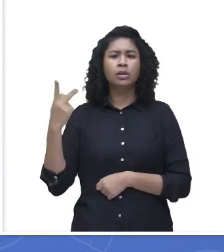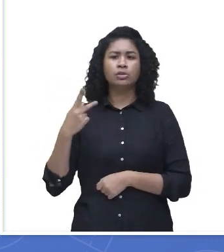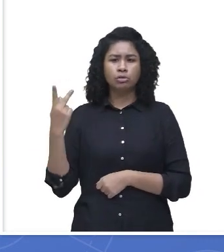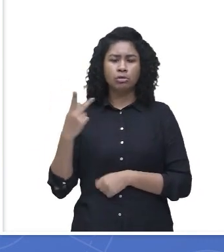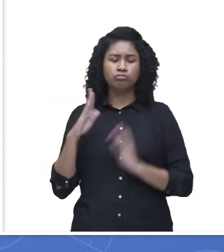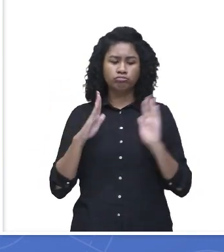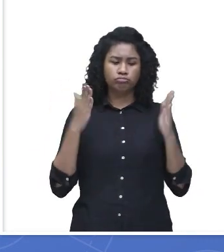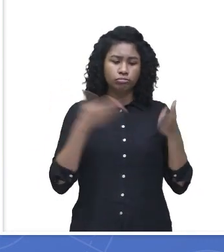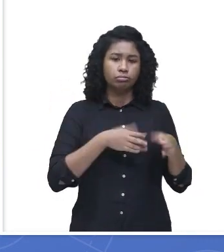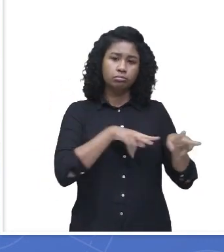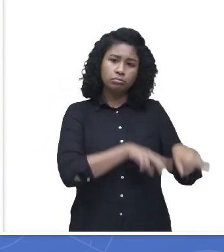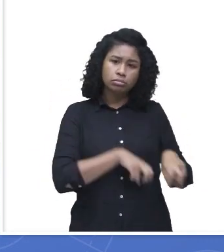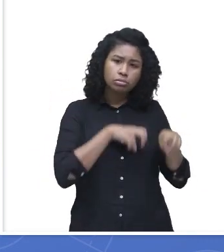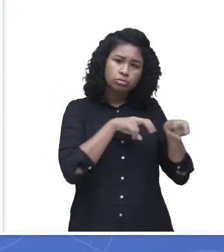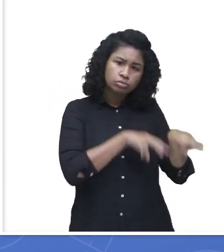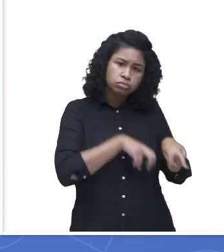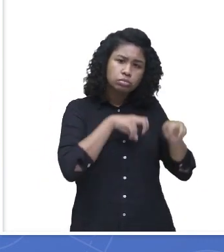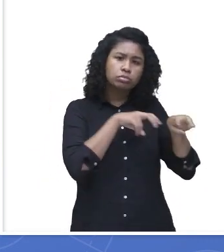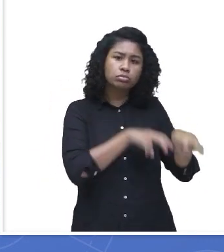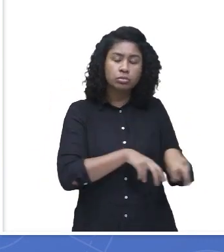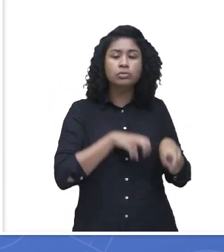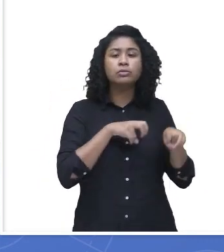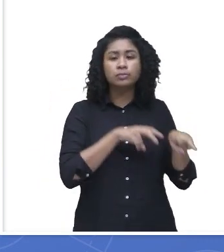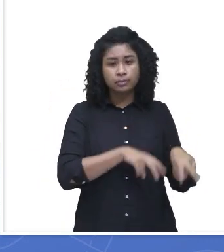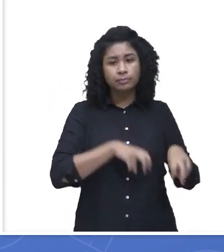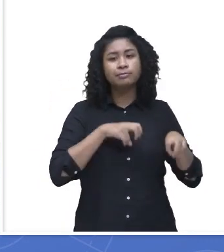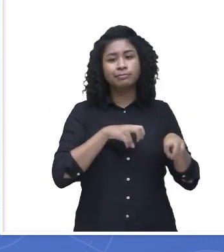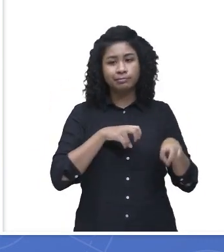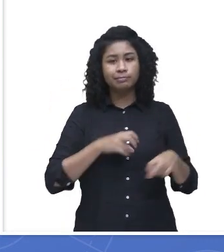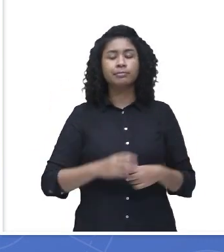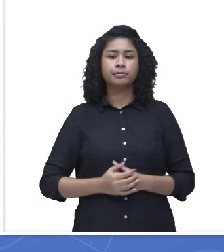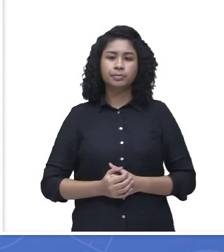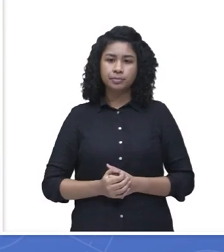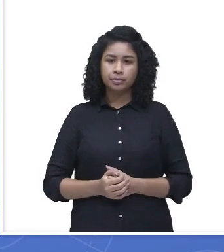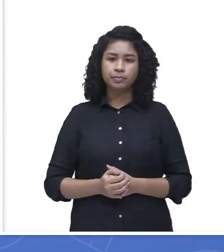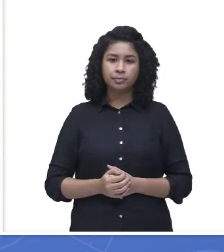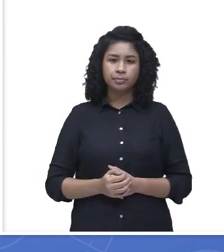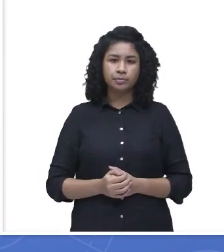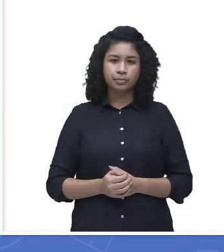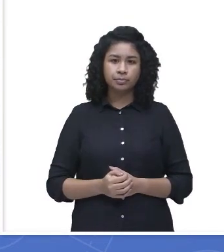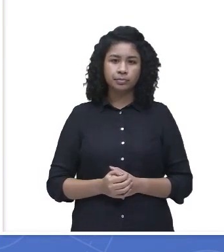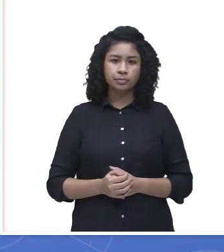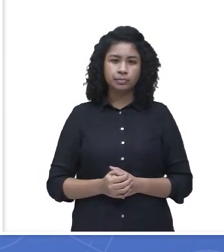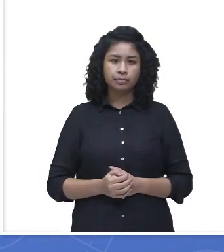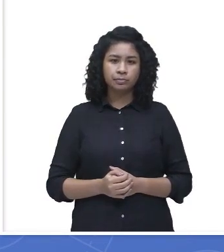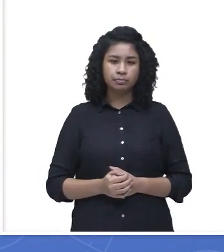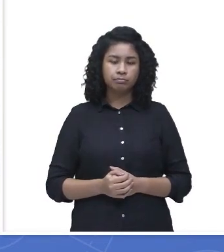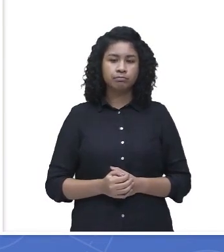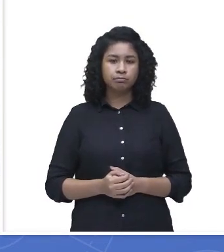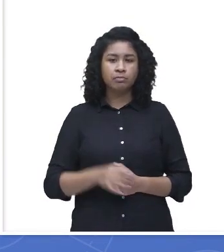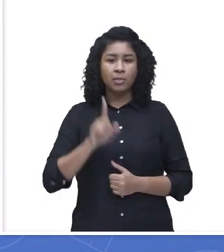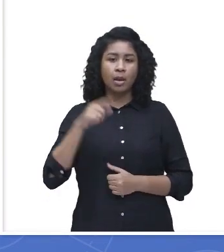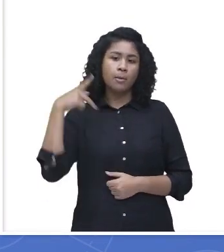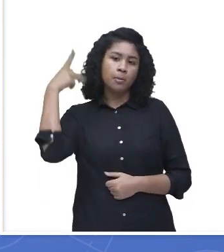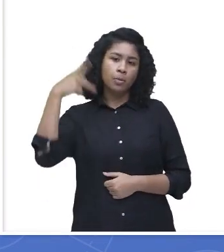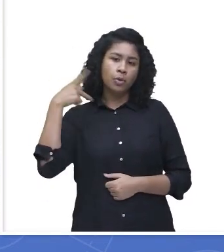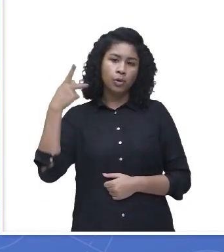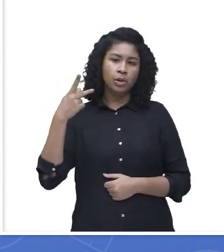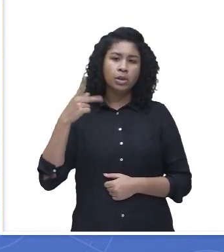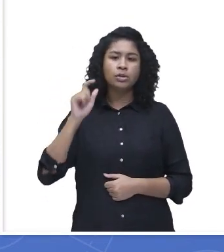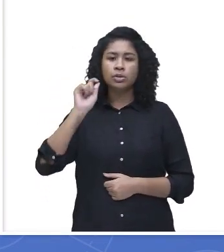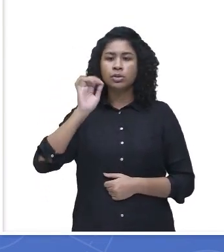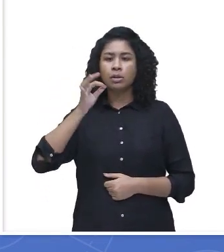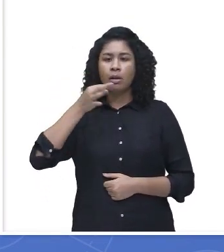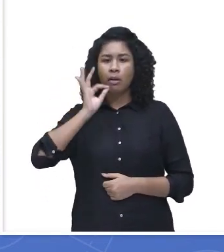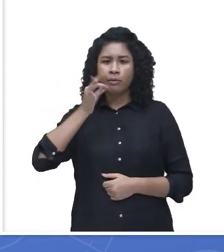Às questões aí mais rurais, dos senhores donos de terra, que era exatamente a política do café com leite. E